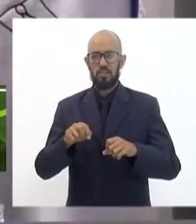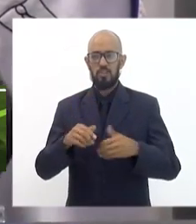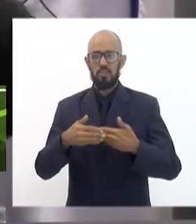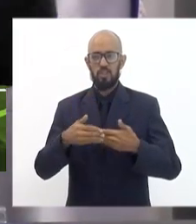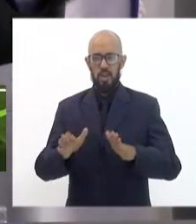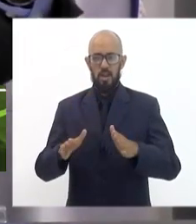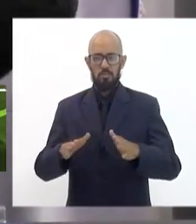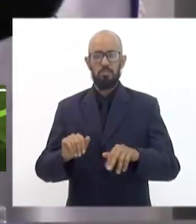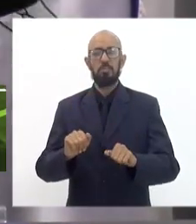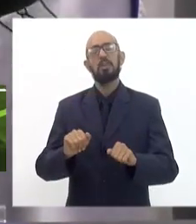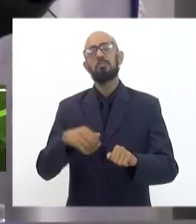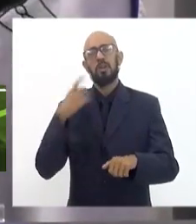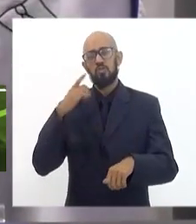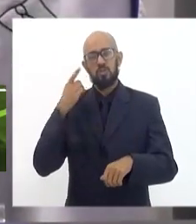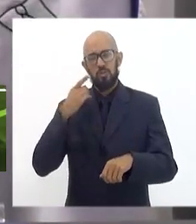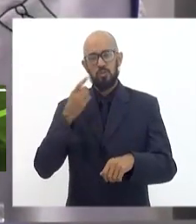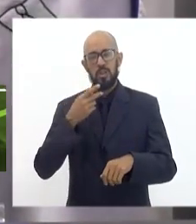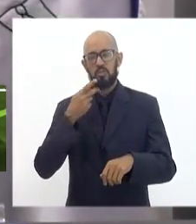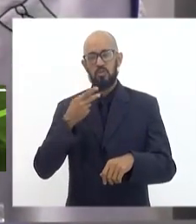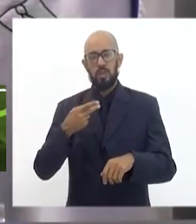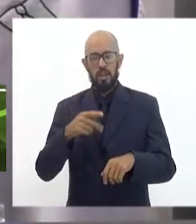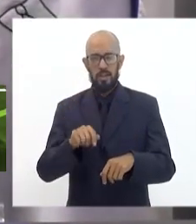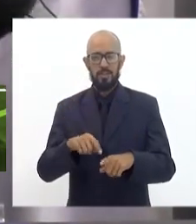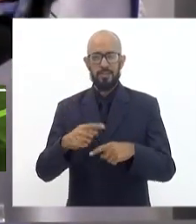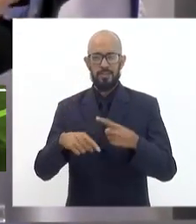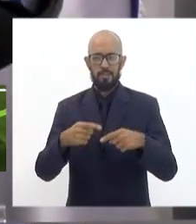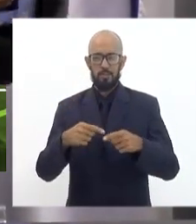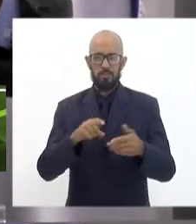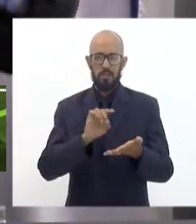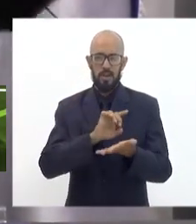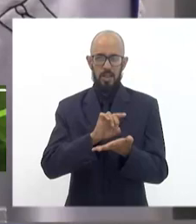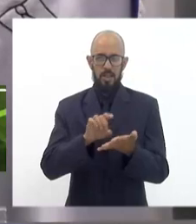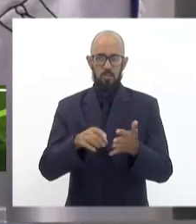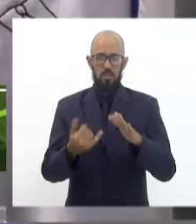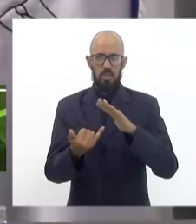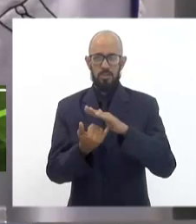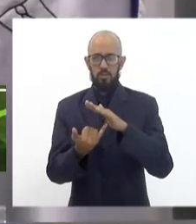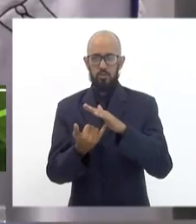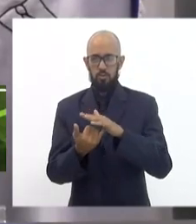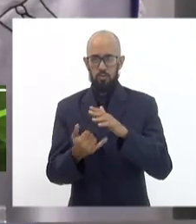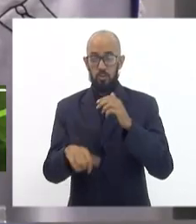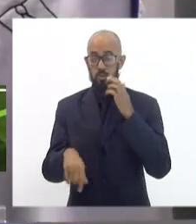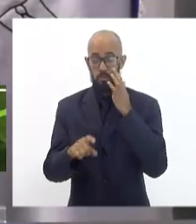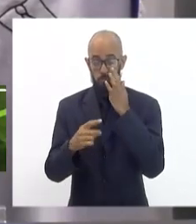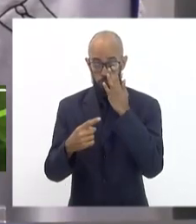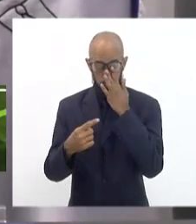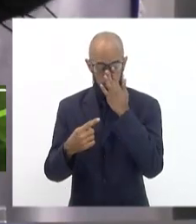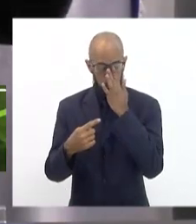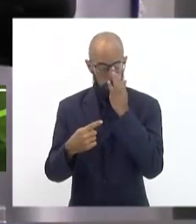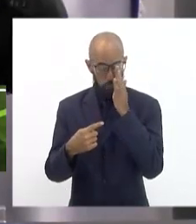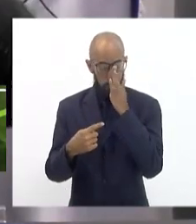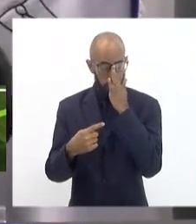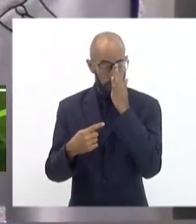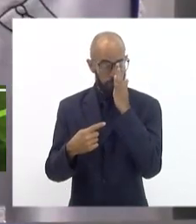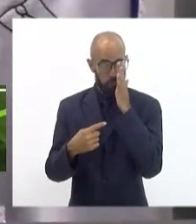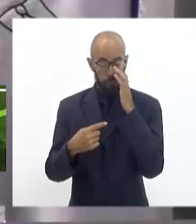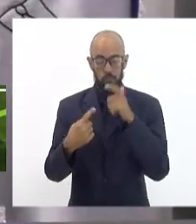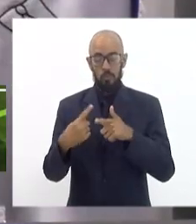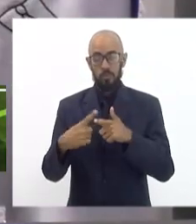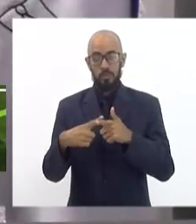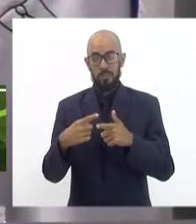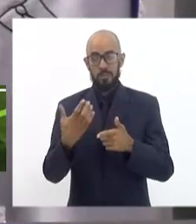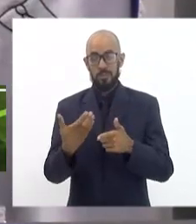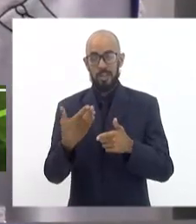e posteriormente vamos passando a cada uma das instituições porque é a gente quer ouvir